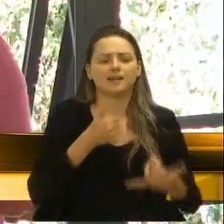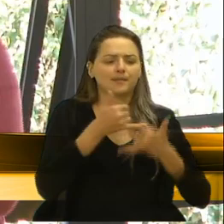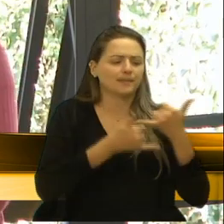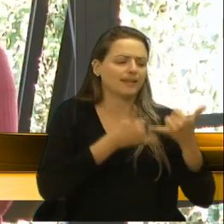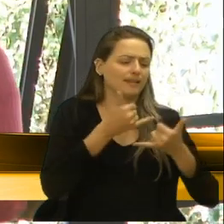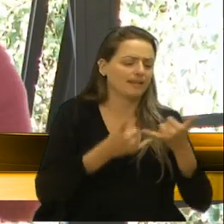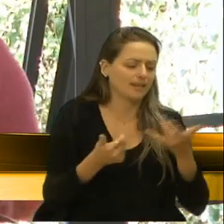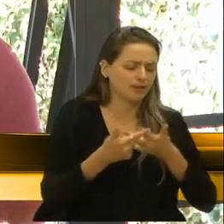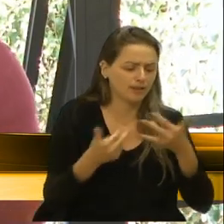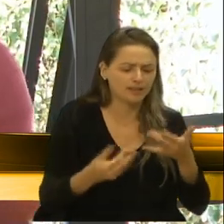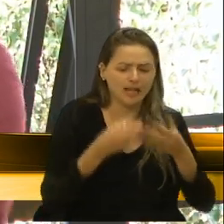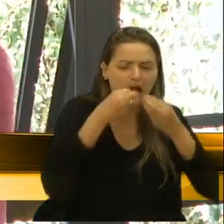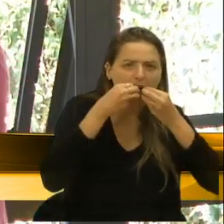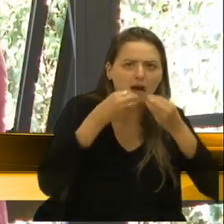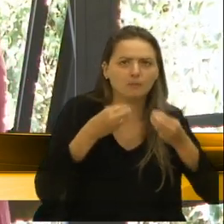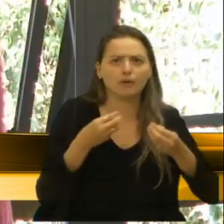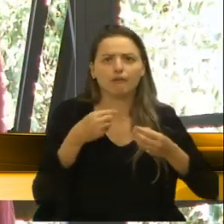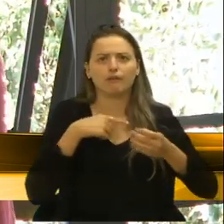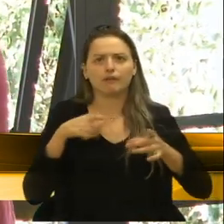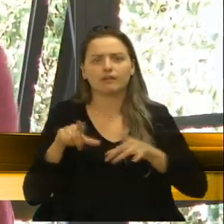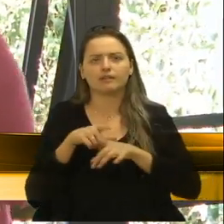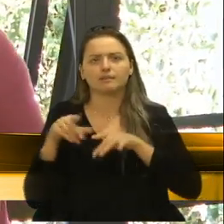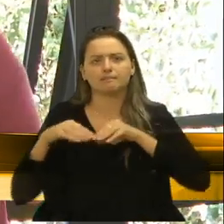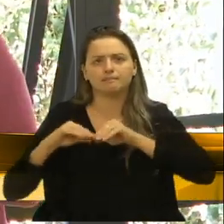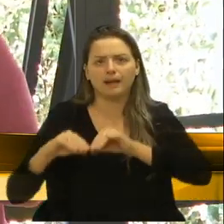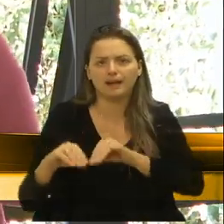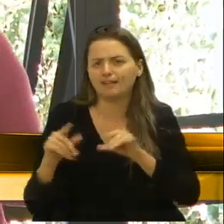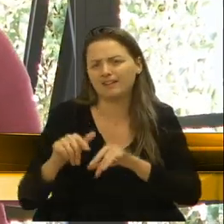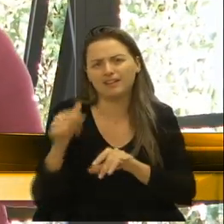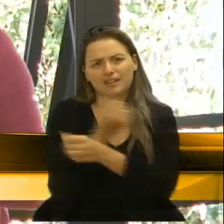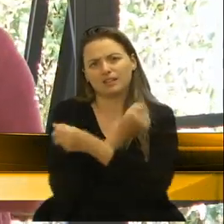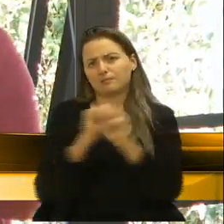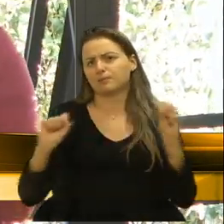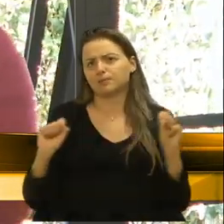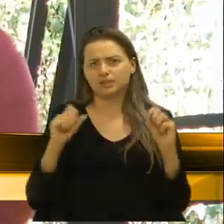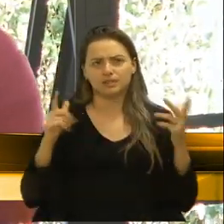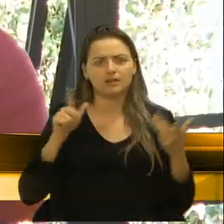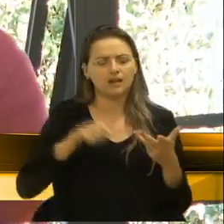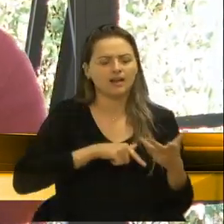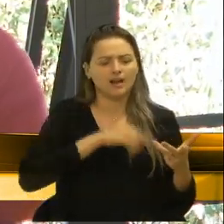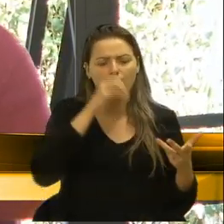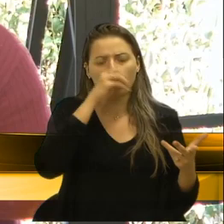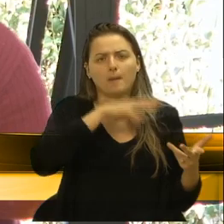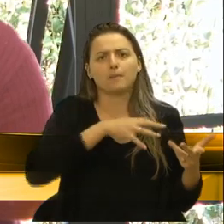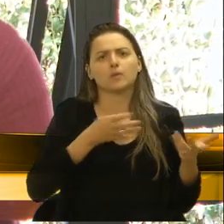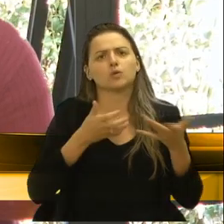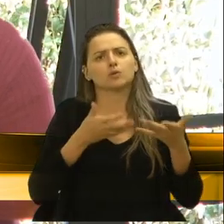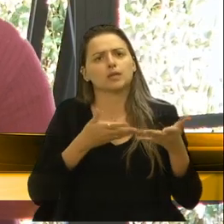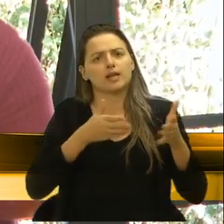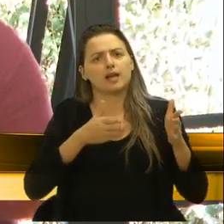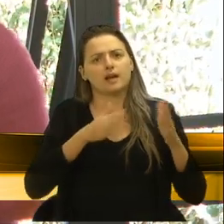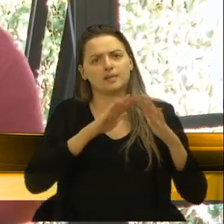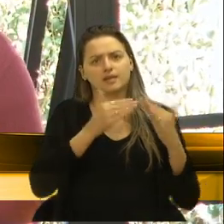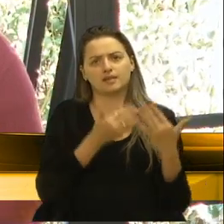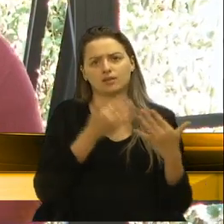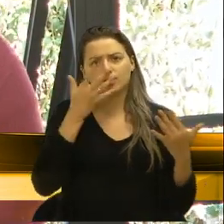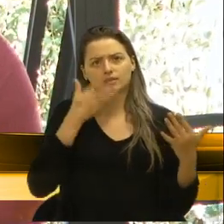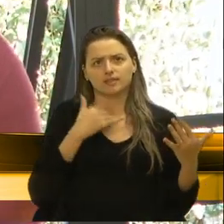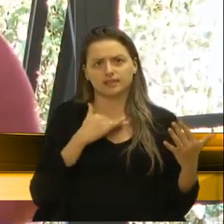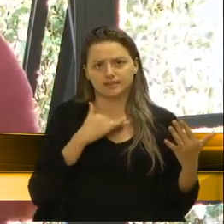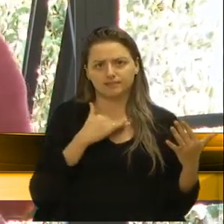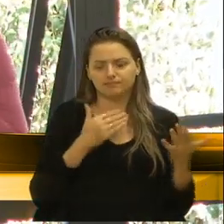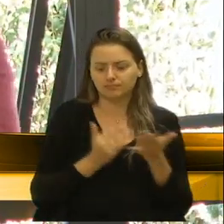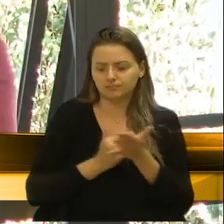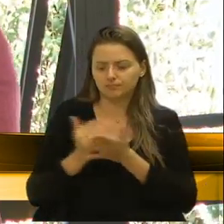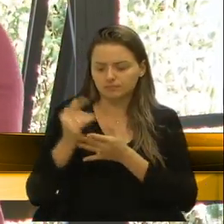boca, é mão suja, é impossível. Então, isso é um absurdo, porque a gente começar a